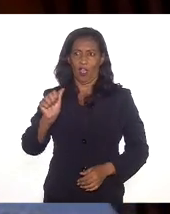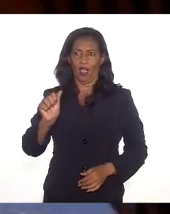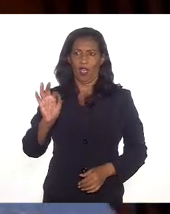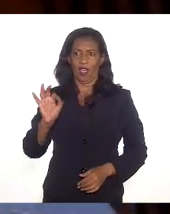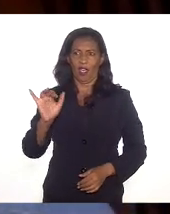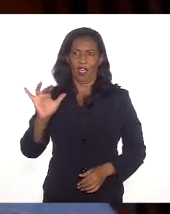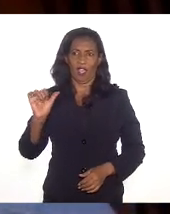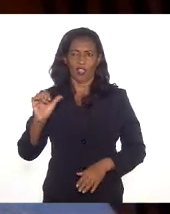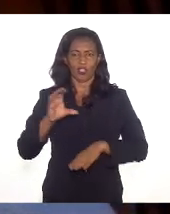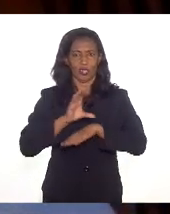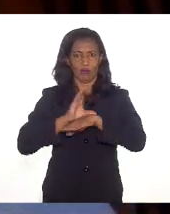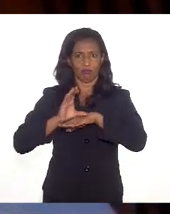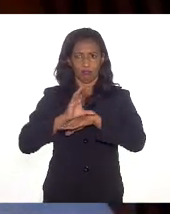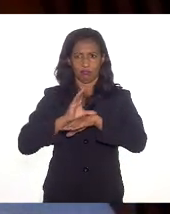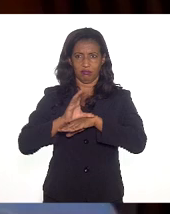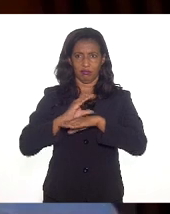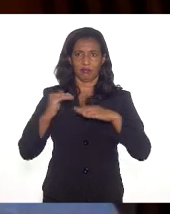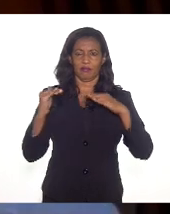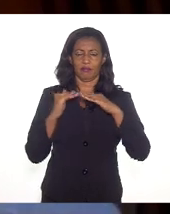parecer pela constitucionalidade.